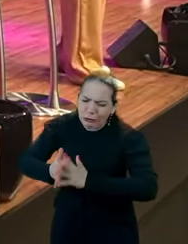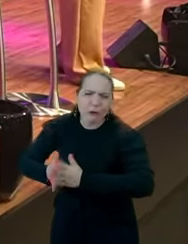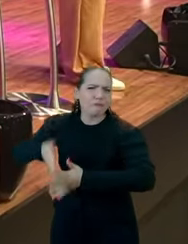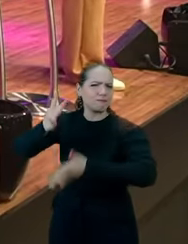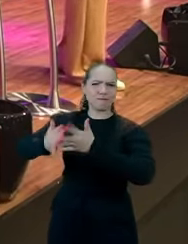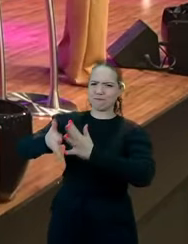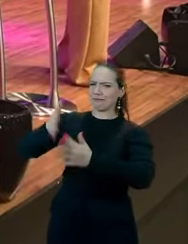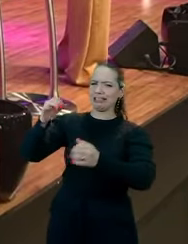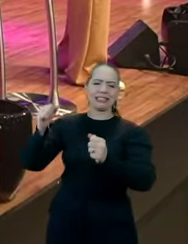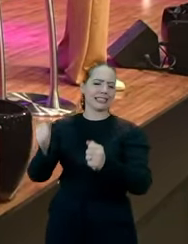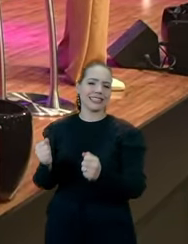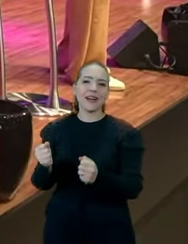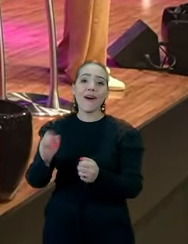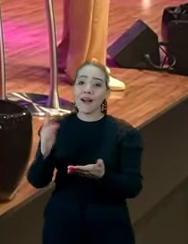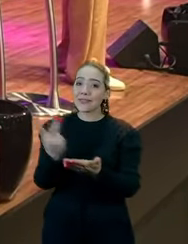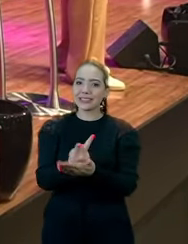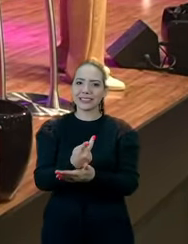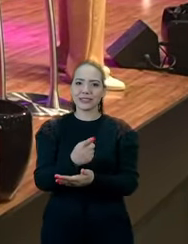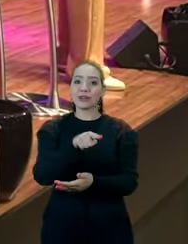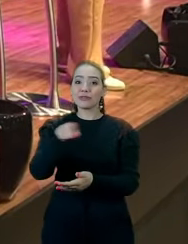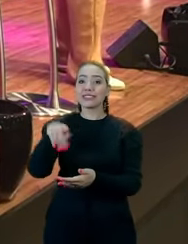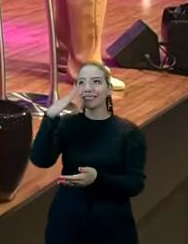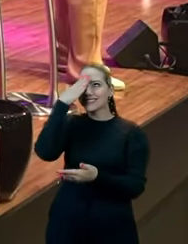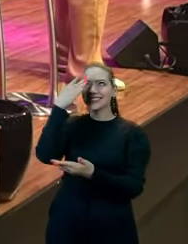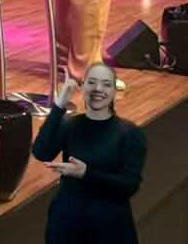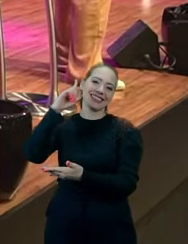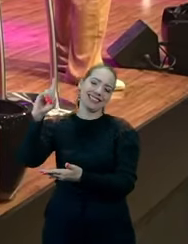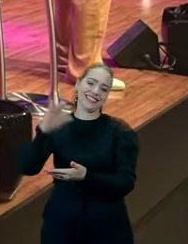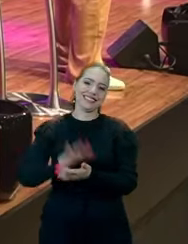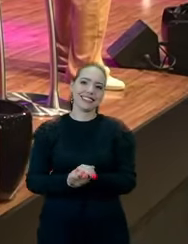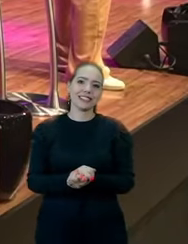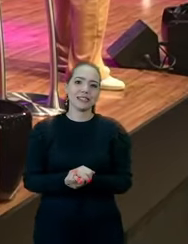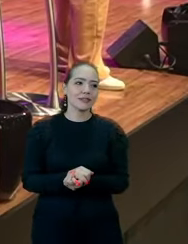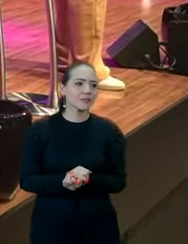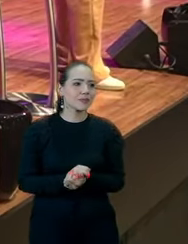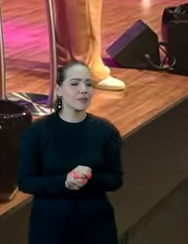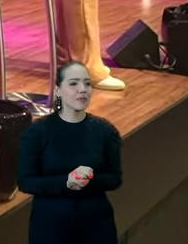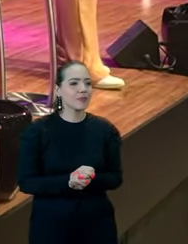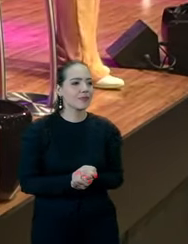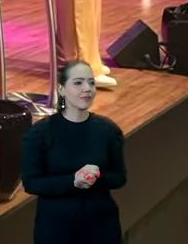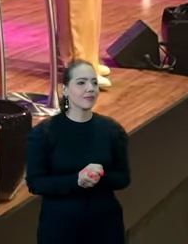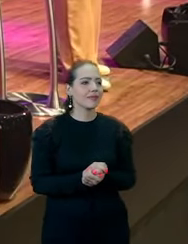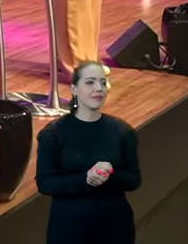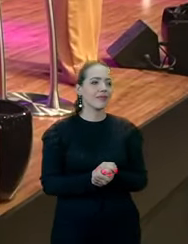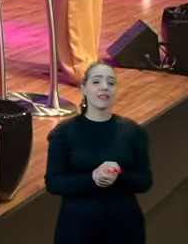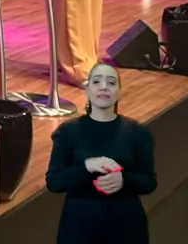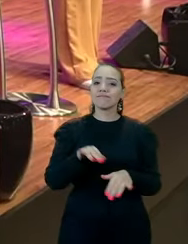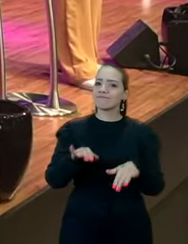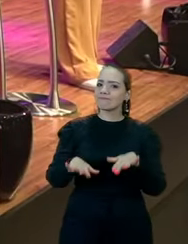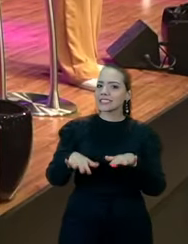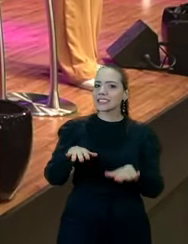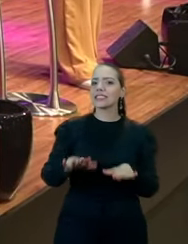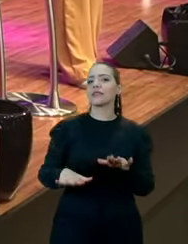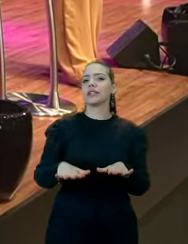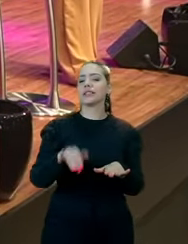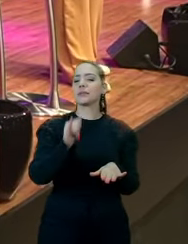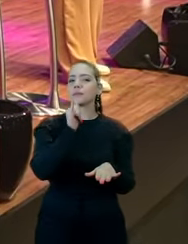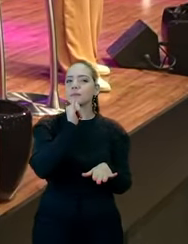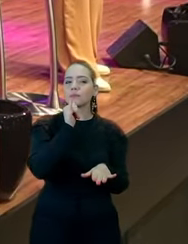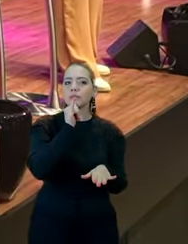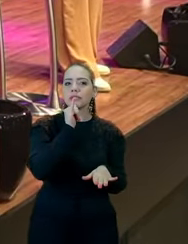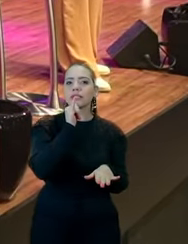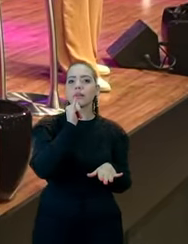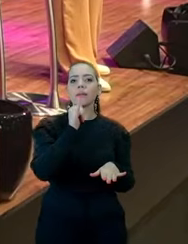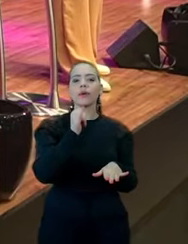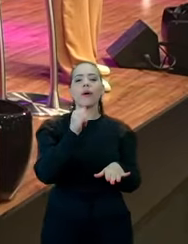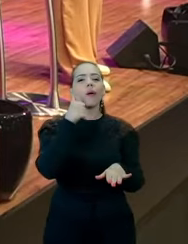estão casados, dormem na mesma cama, comem juntos, estão no mesmo carro, mas emocionalmente estão desligados.